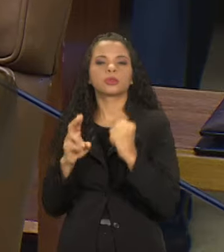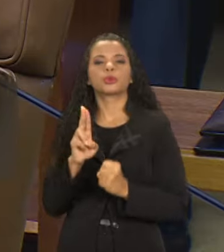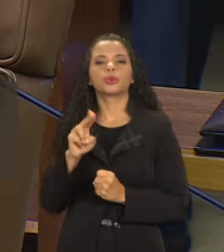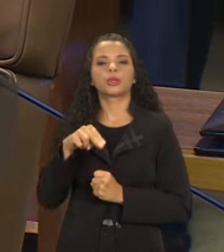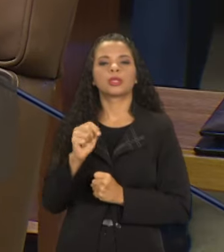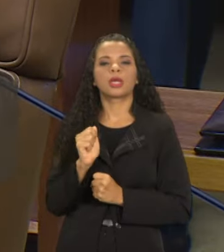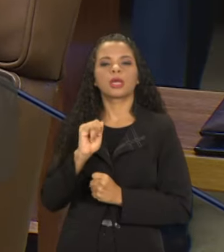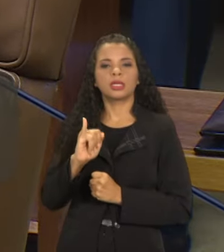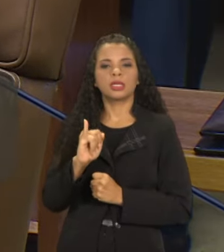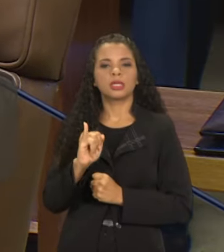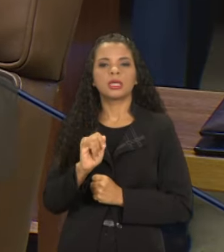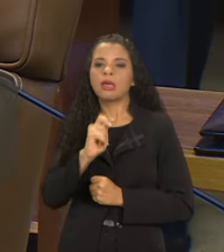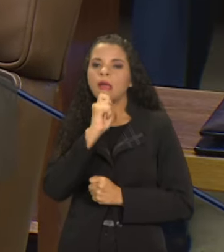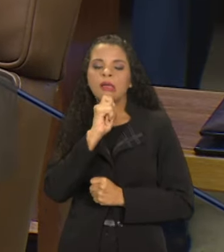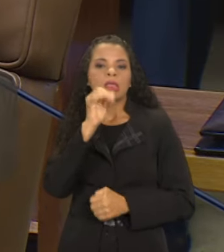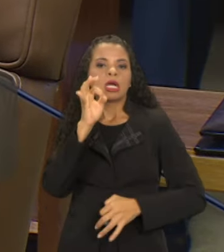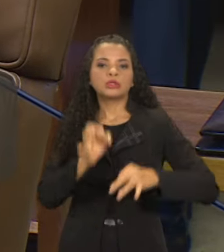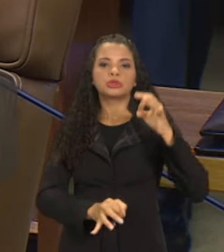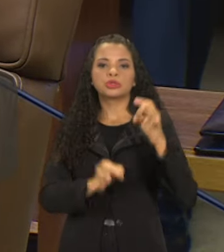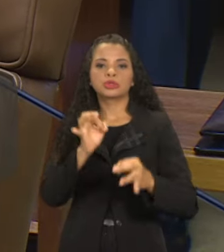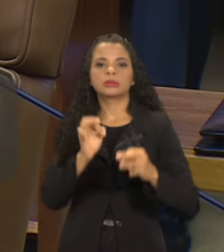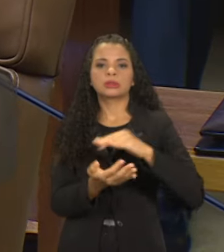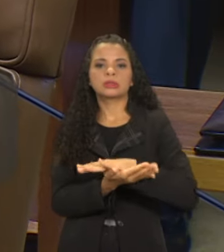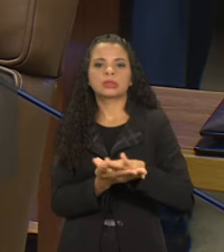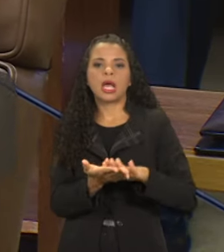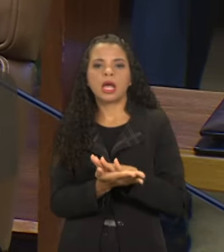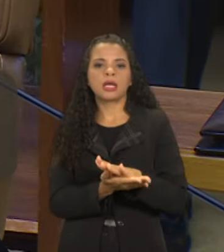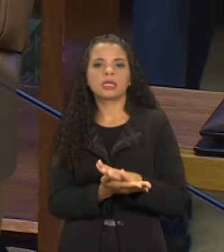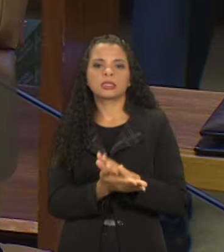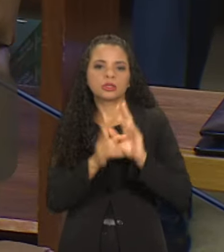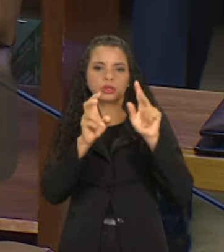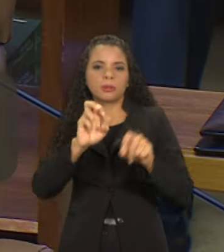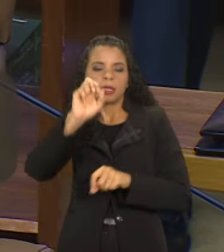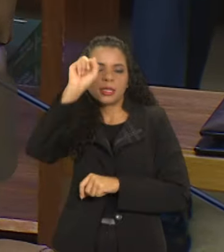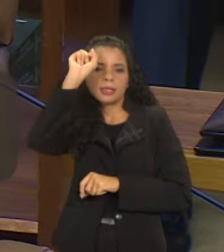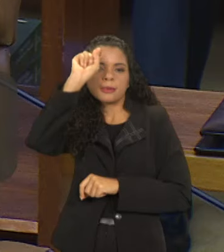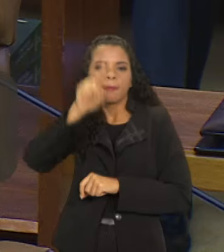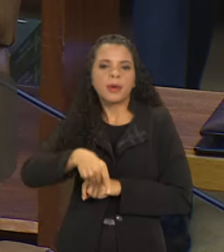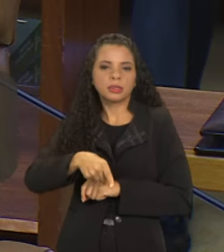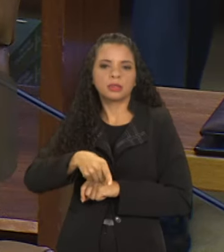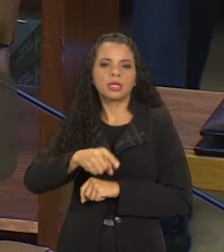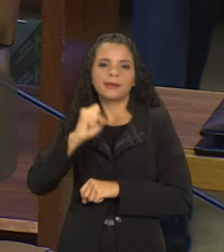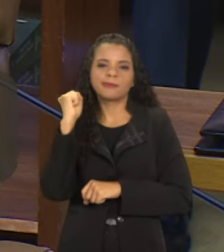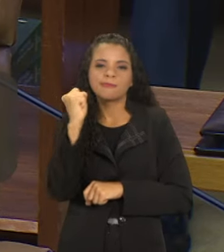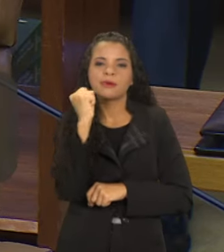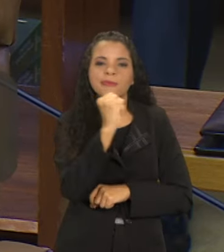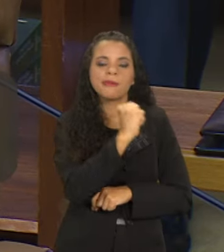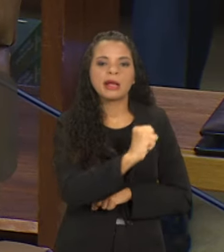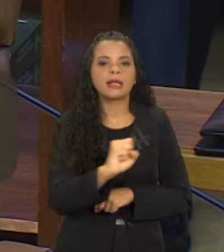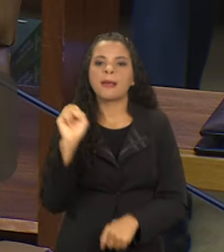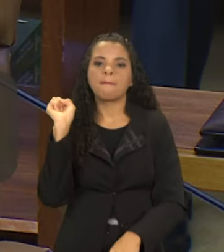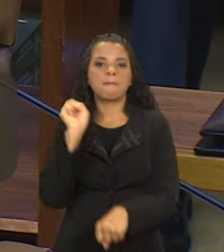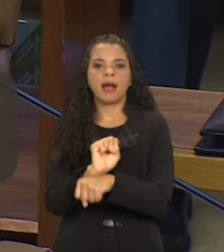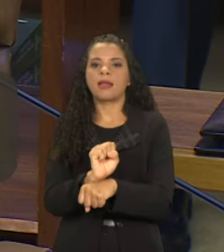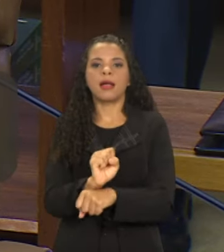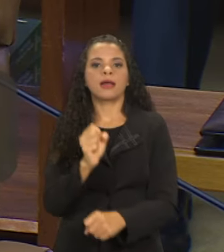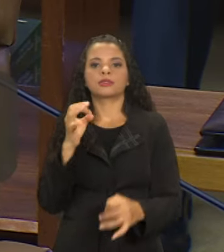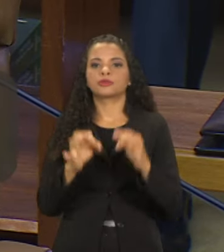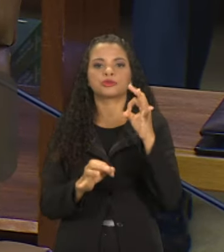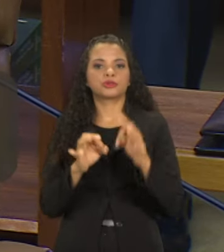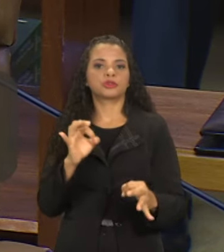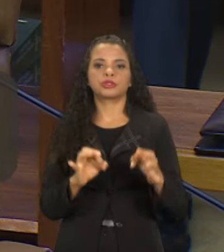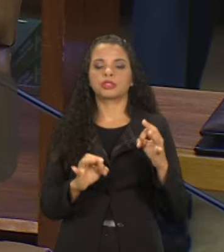não acontecia em relação aos bandantes e também há mais de 10 anos estava parado no judiciário a análise